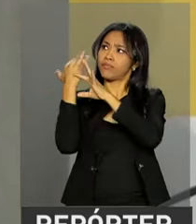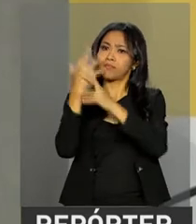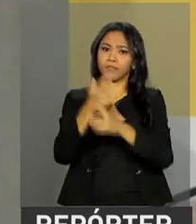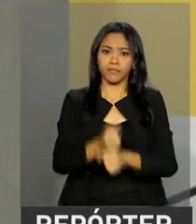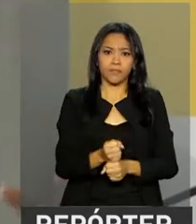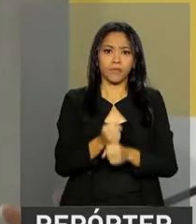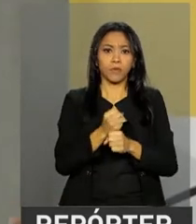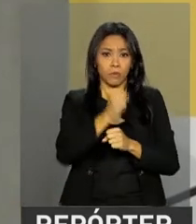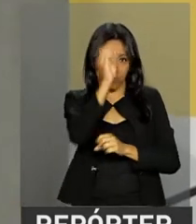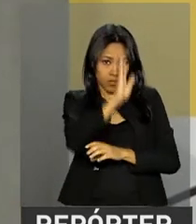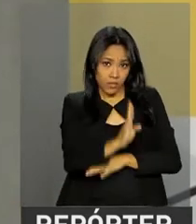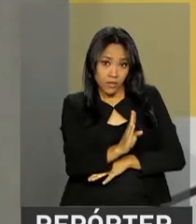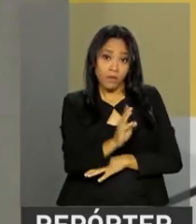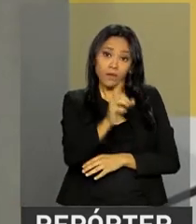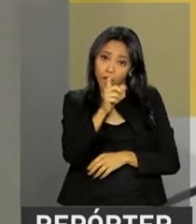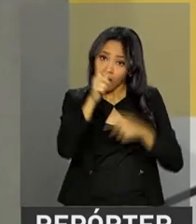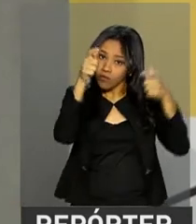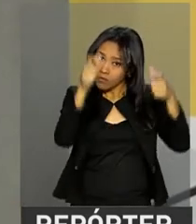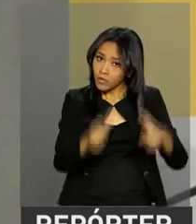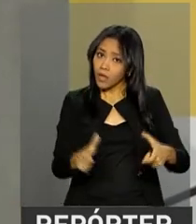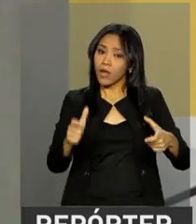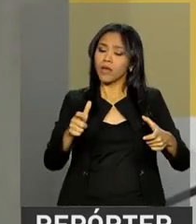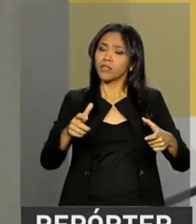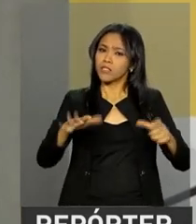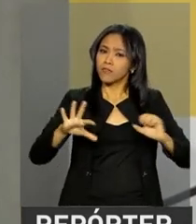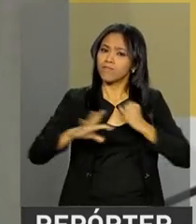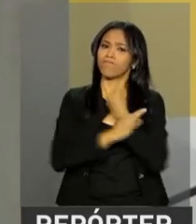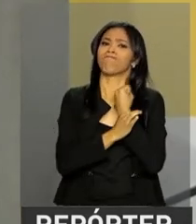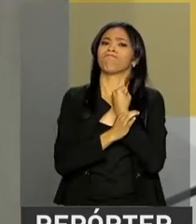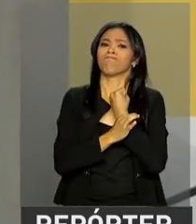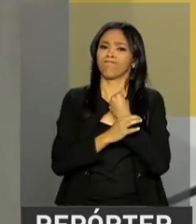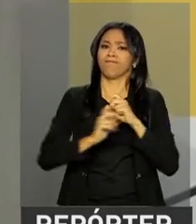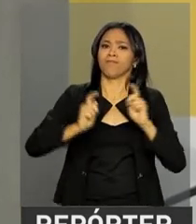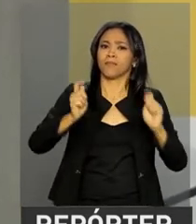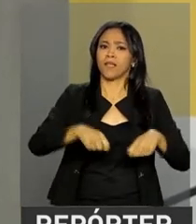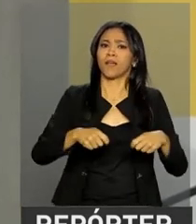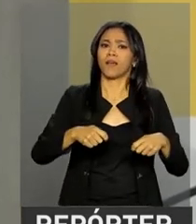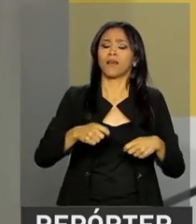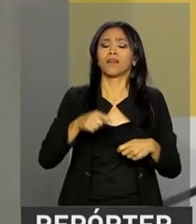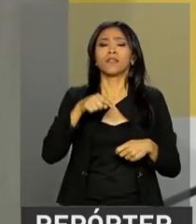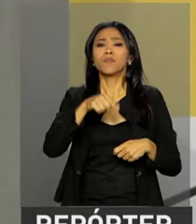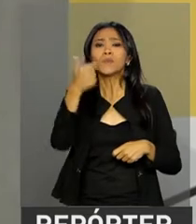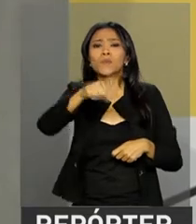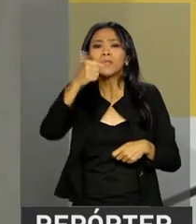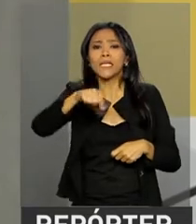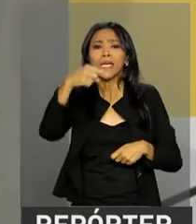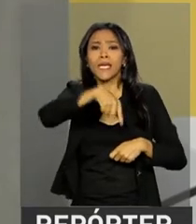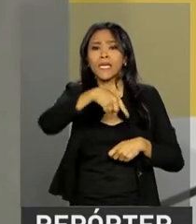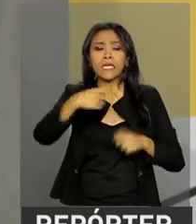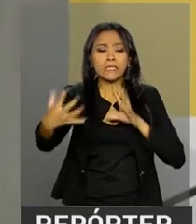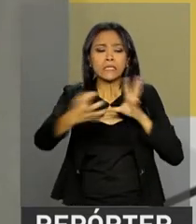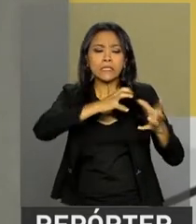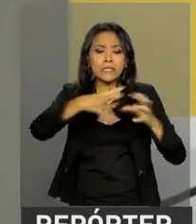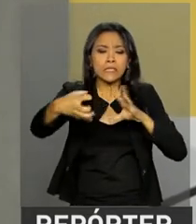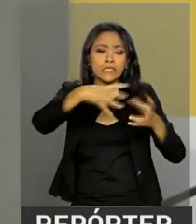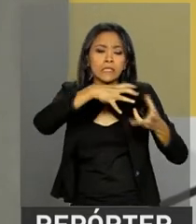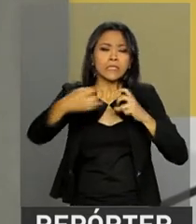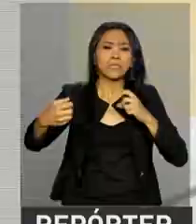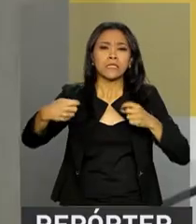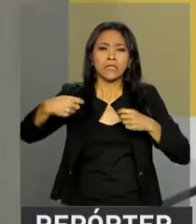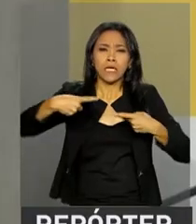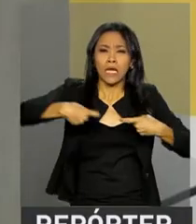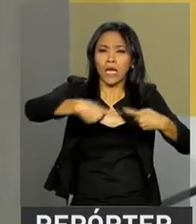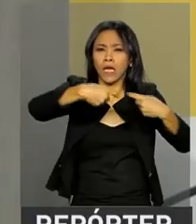de estabilidade, distante de focos de tensão